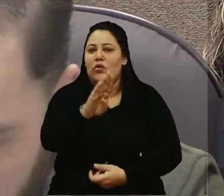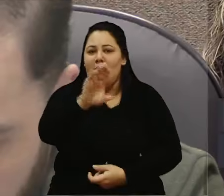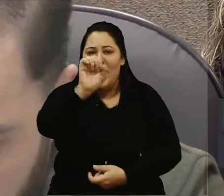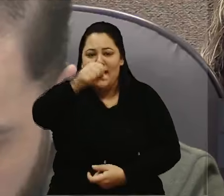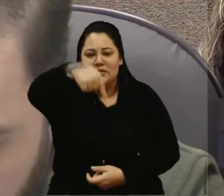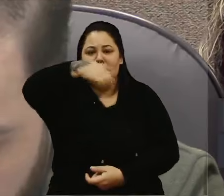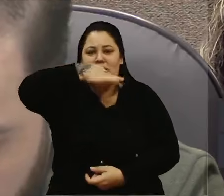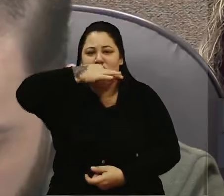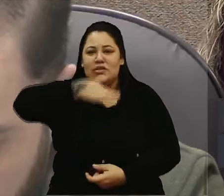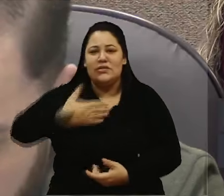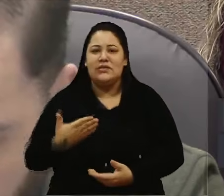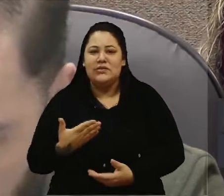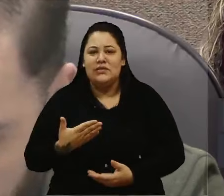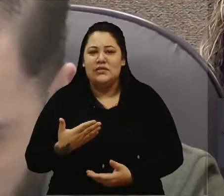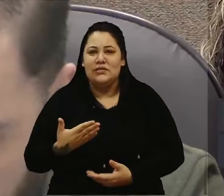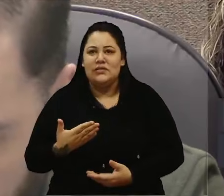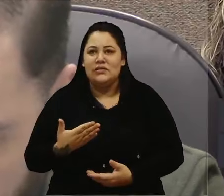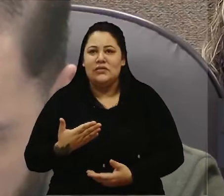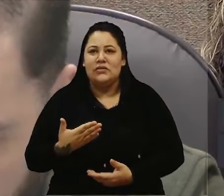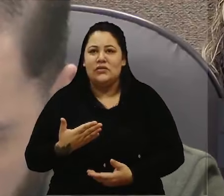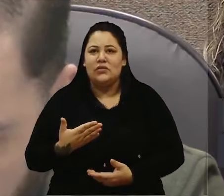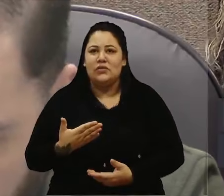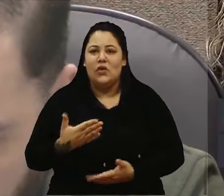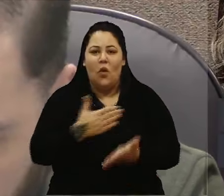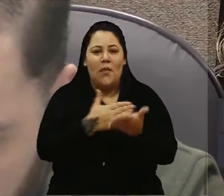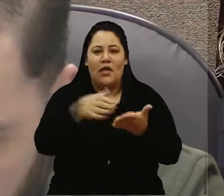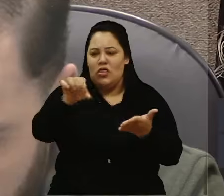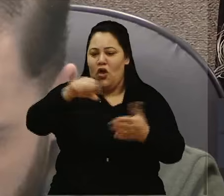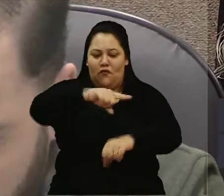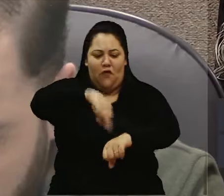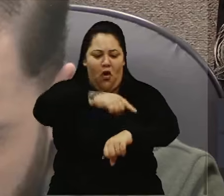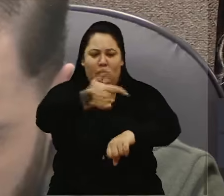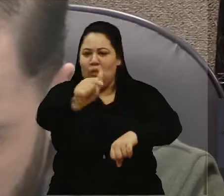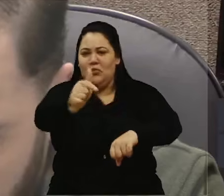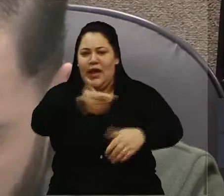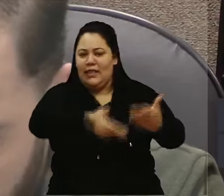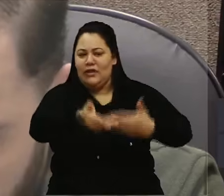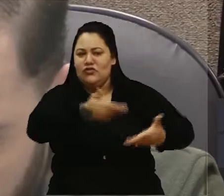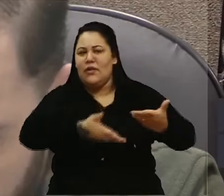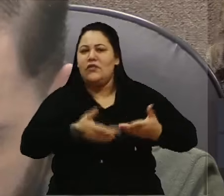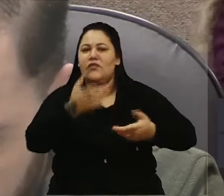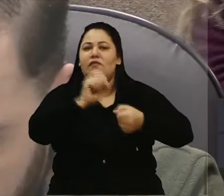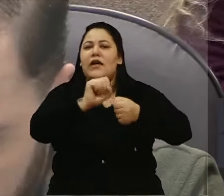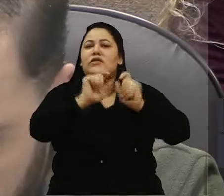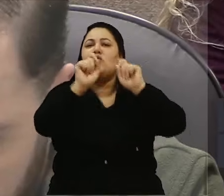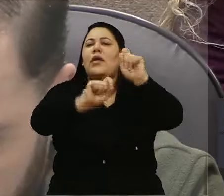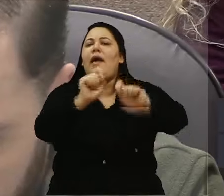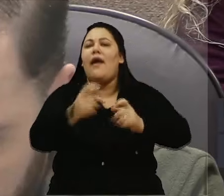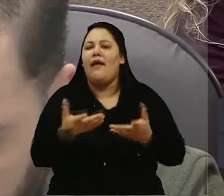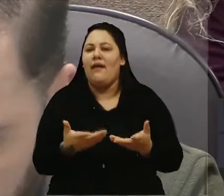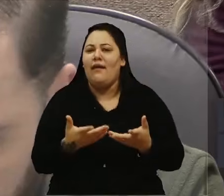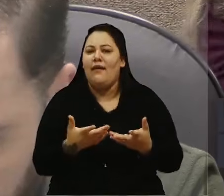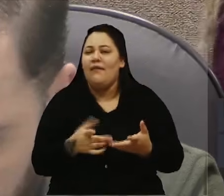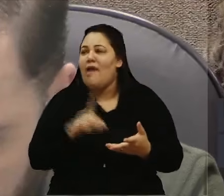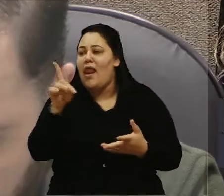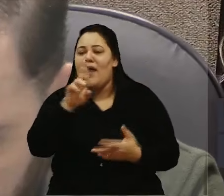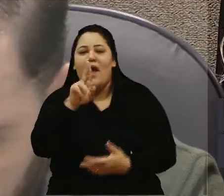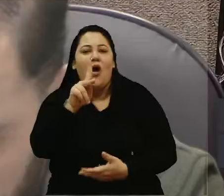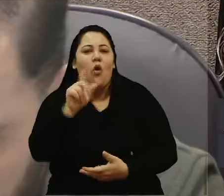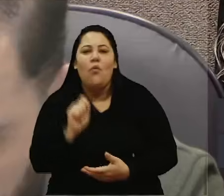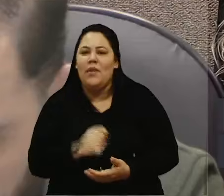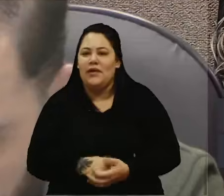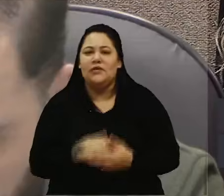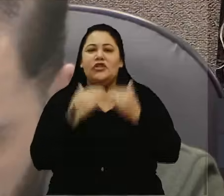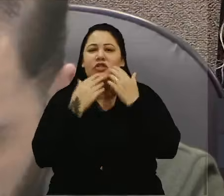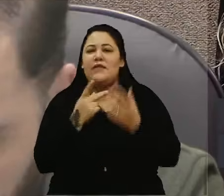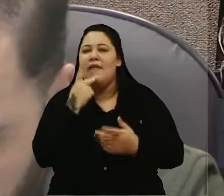do Sul. A partir do horário das 9 horas não tem mais consulta. Vai fazer o quê? Vai desembocar na UPA. E daí não adianta a gente vir